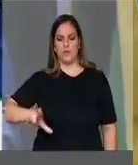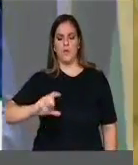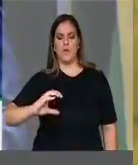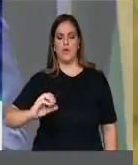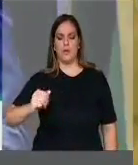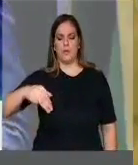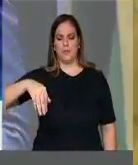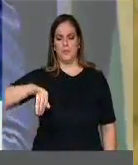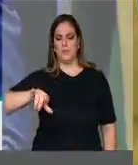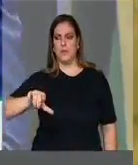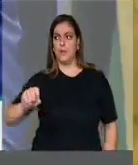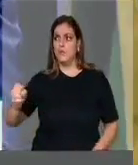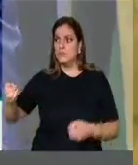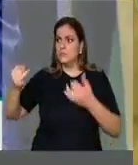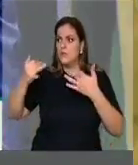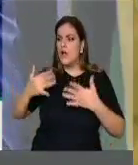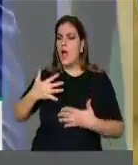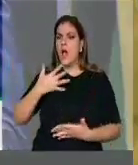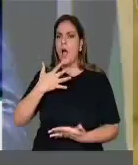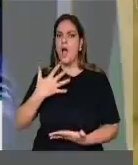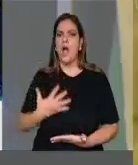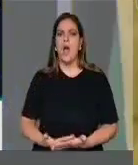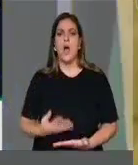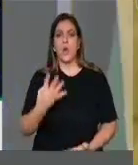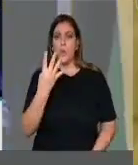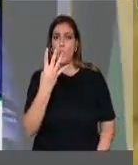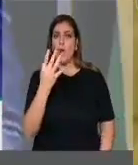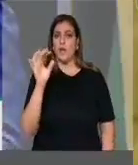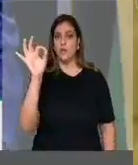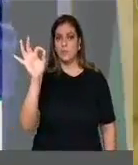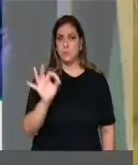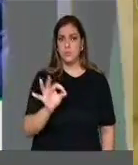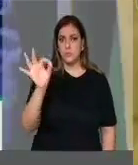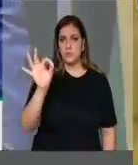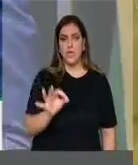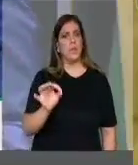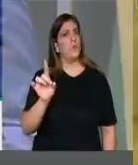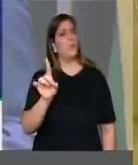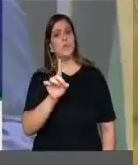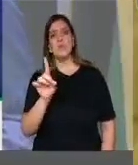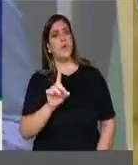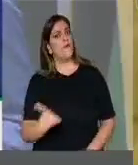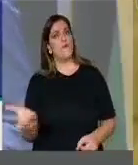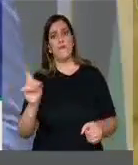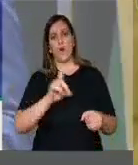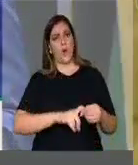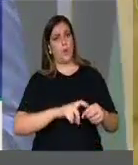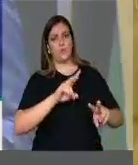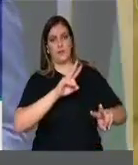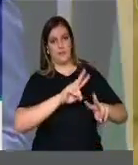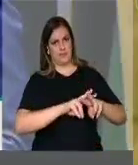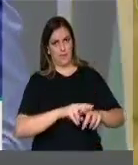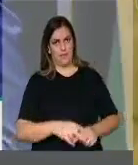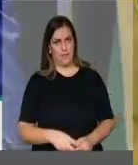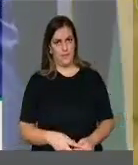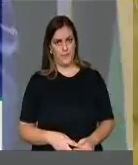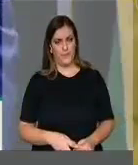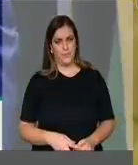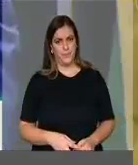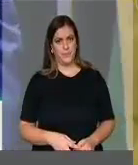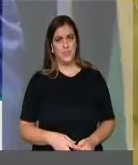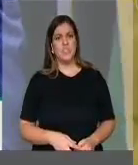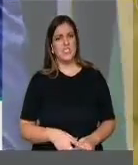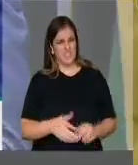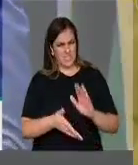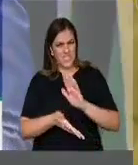são alarmantes. 4% são dados estatísticos, 4% não voltam à cadeia, e nas